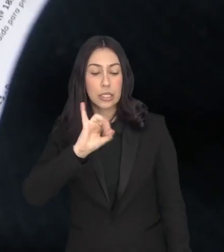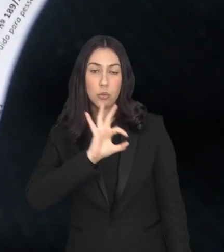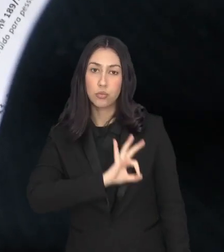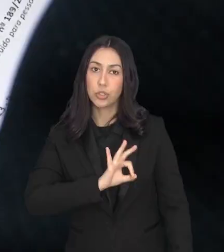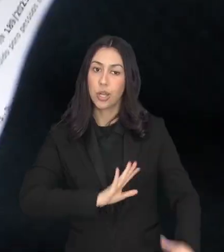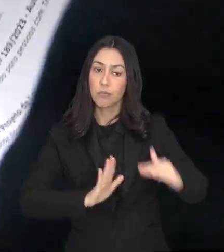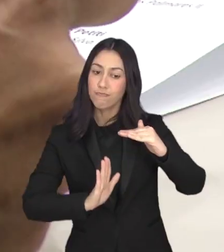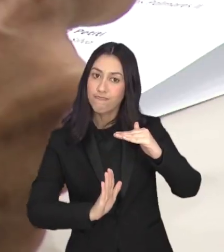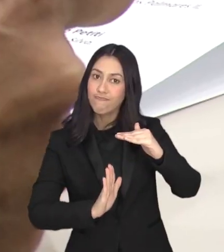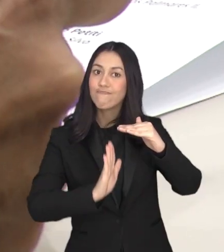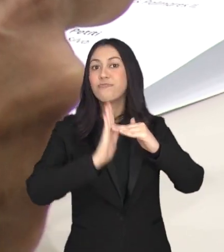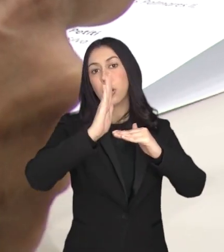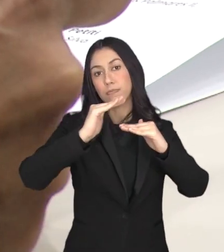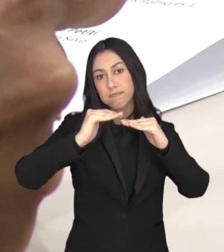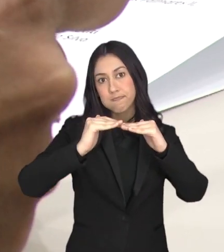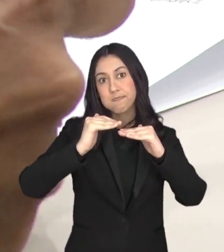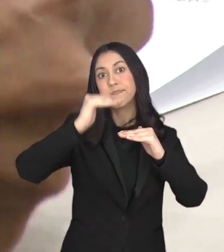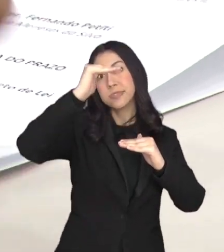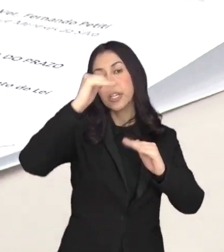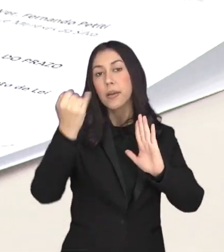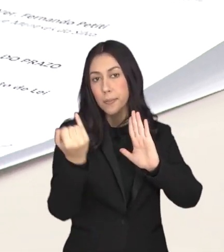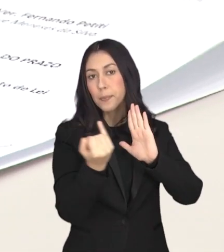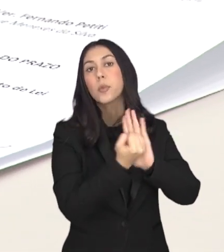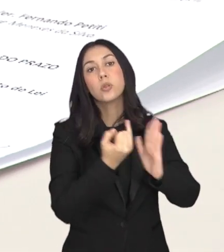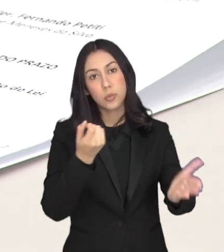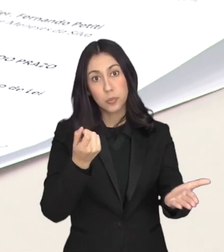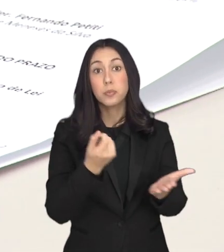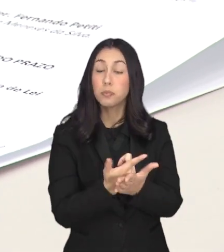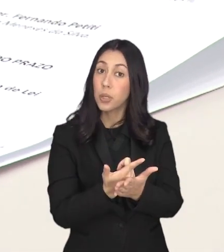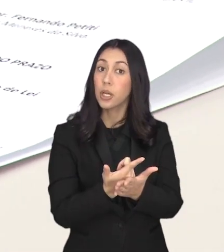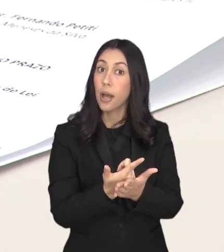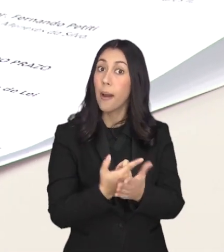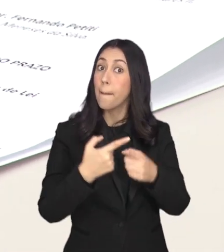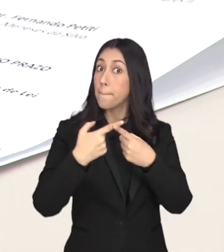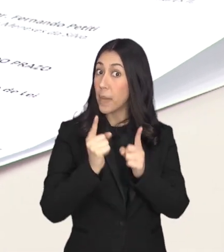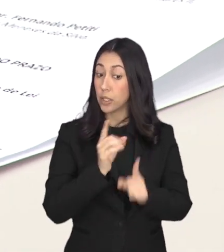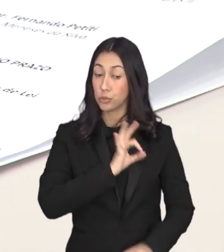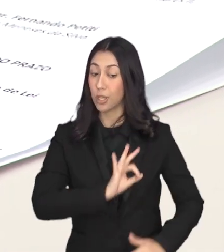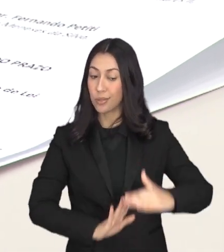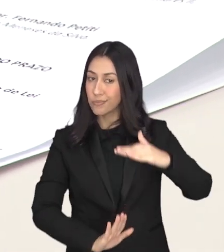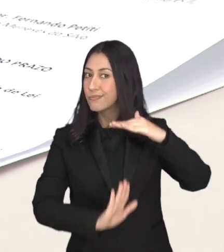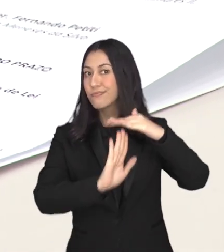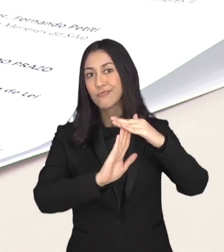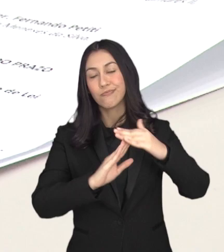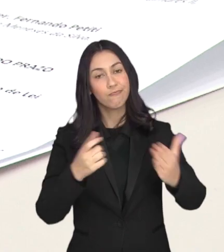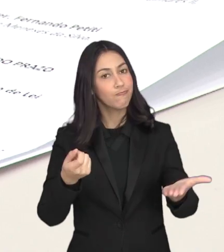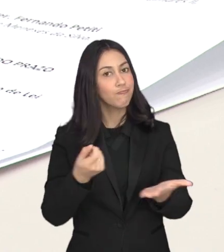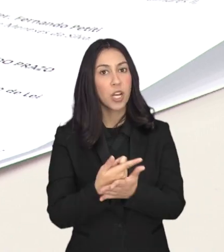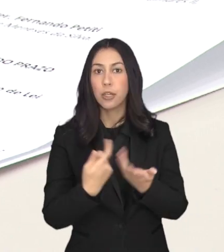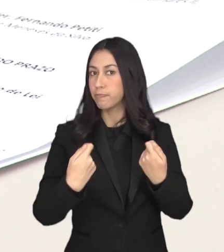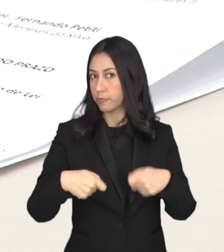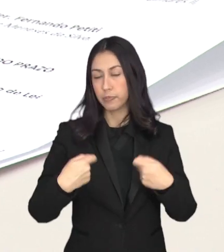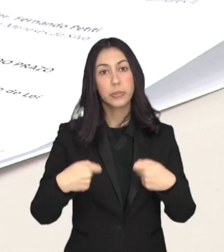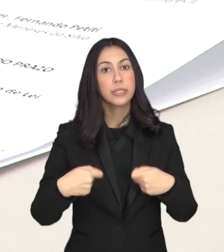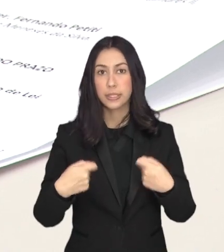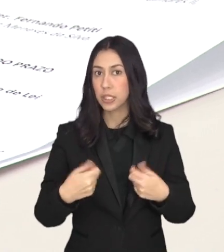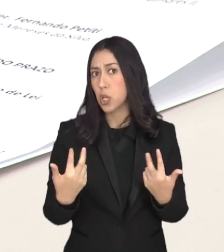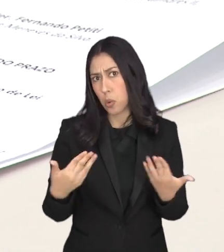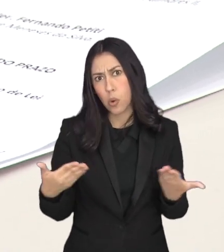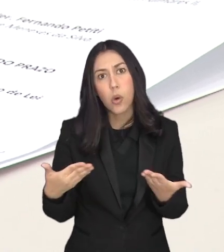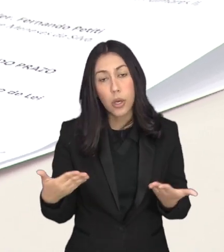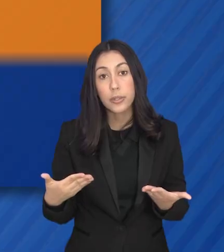aposentadorias e pensões que excedem o limite do RGPS e não sobre o valor acima do salário mínimo, como